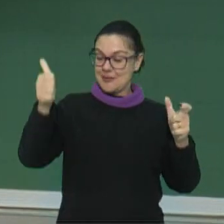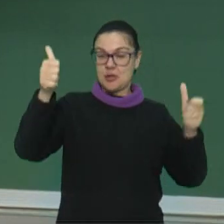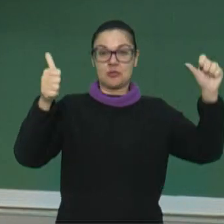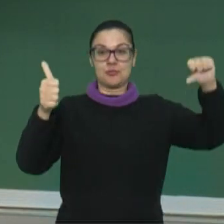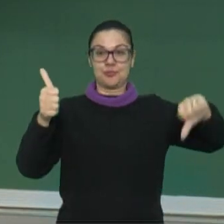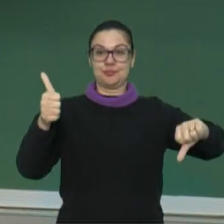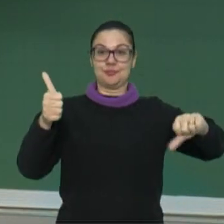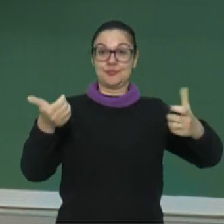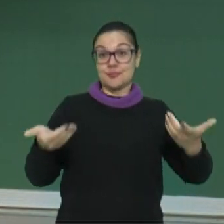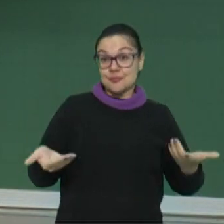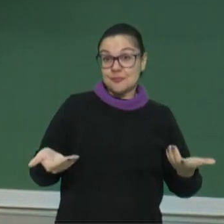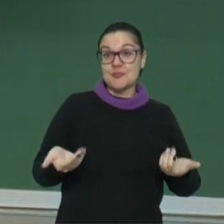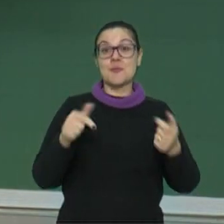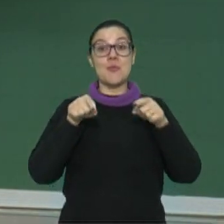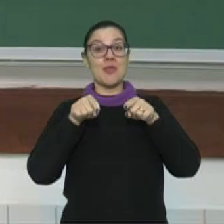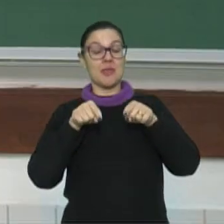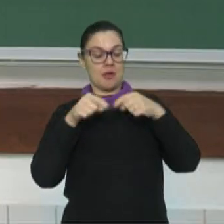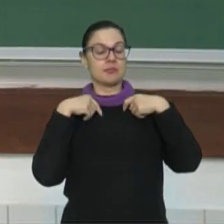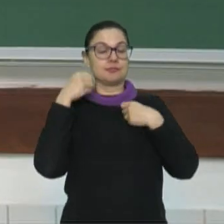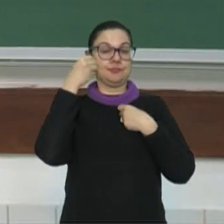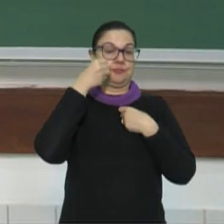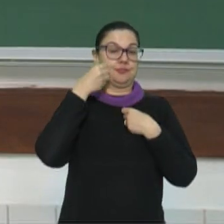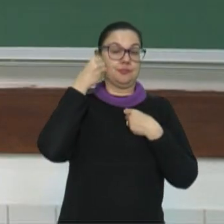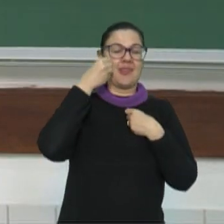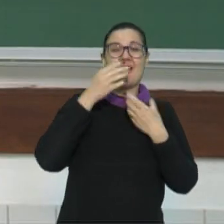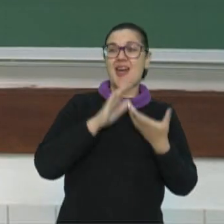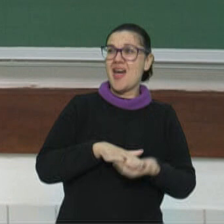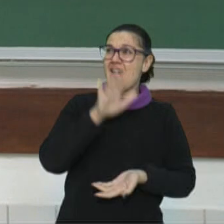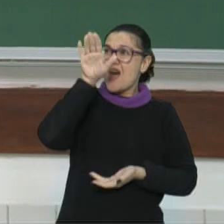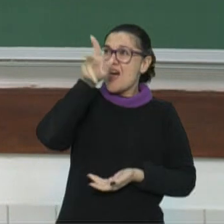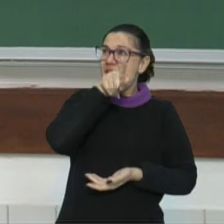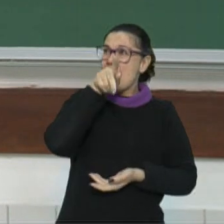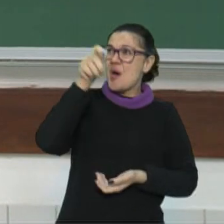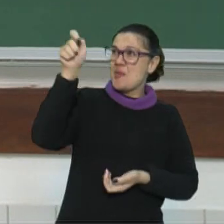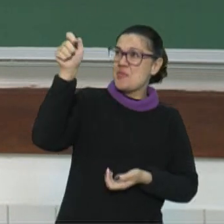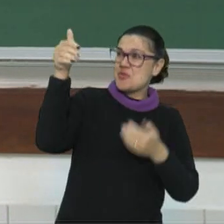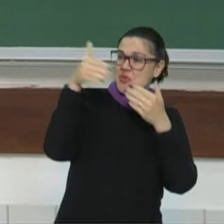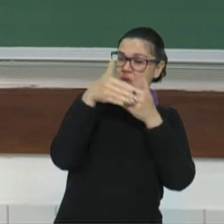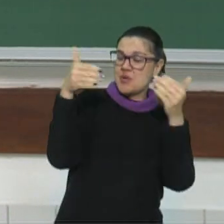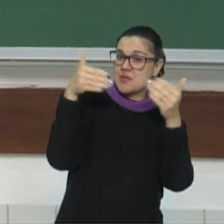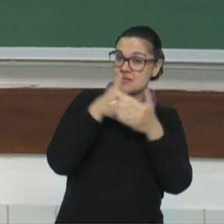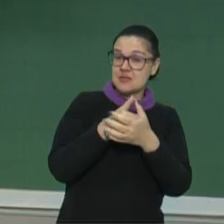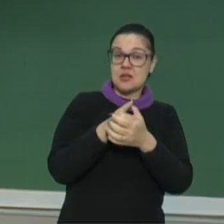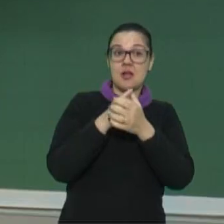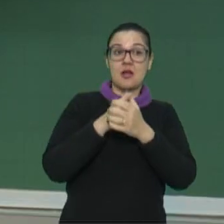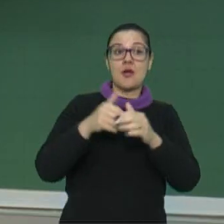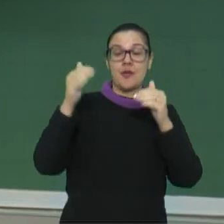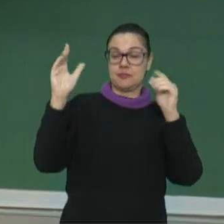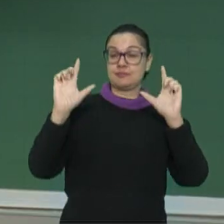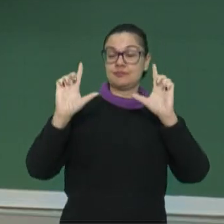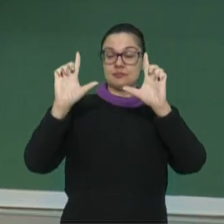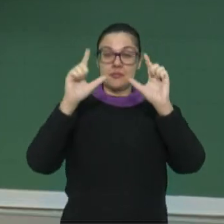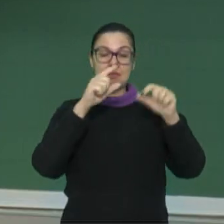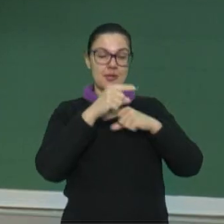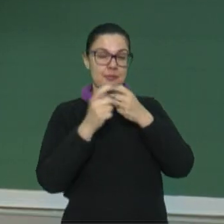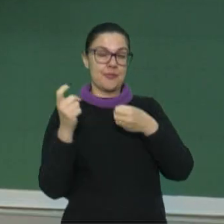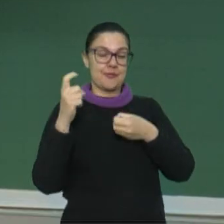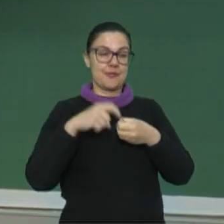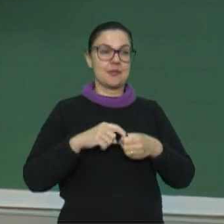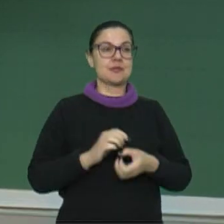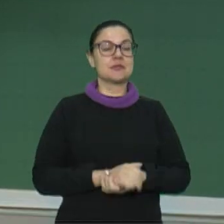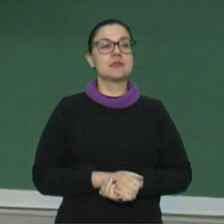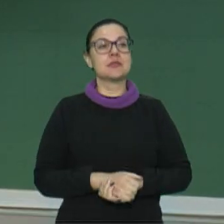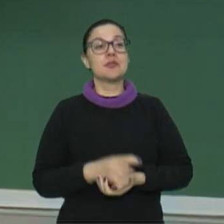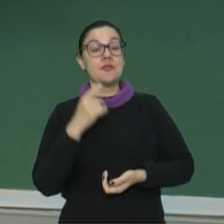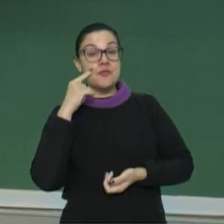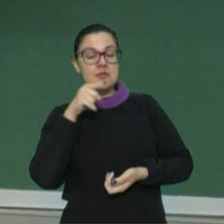receberam, né? Então, esse é um experimento. A professora deixou no slide A fonte depois eu posso retomar com você no final da aula